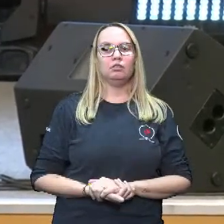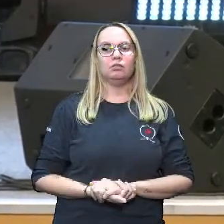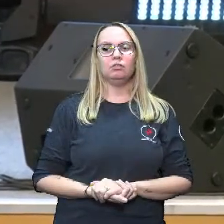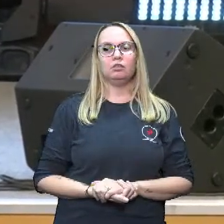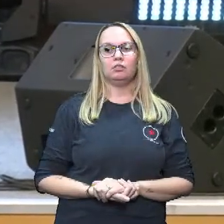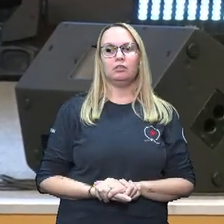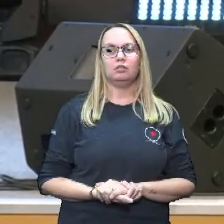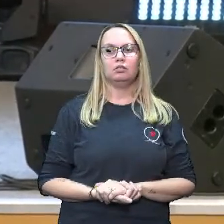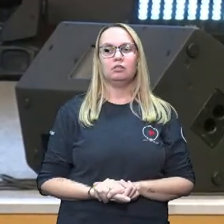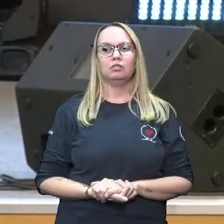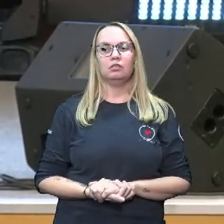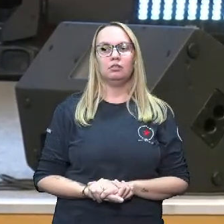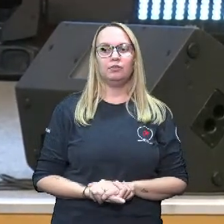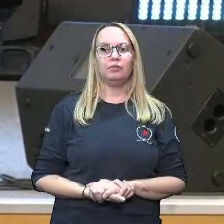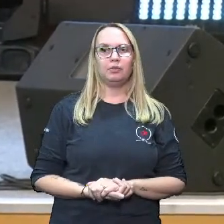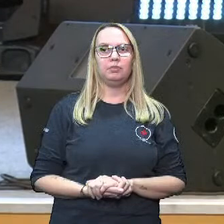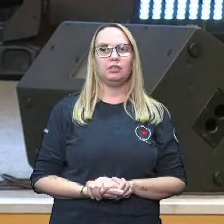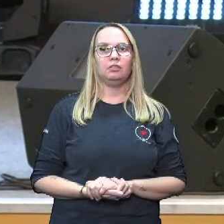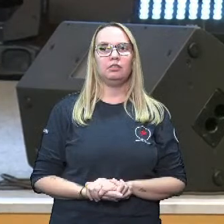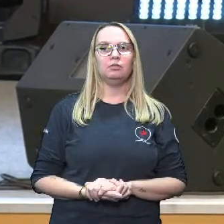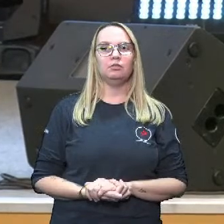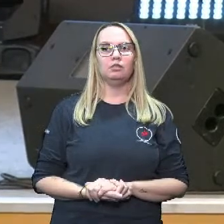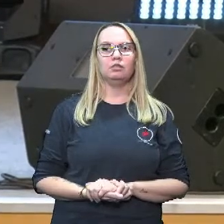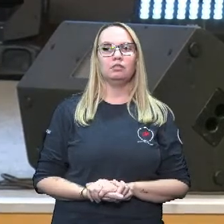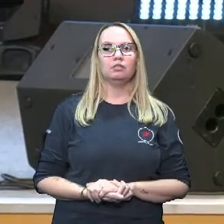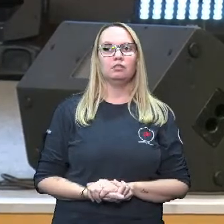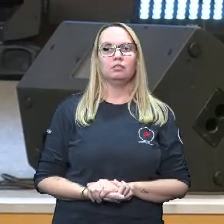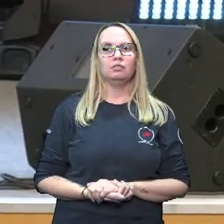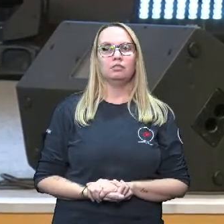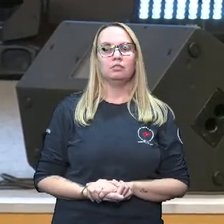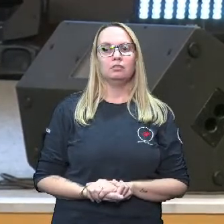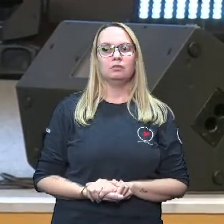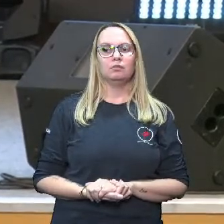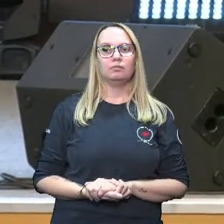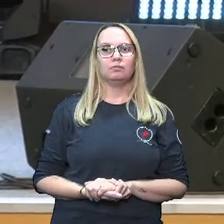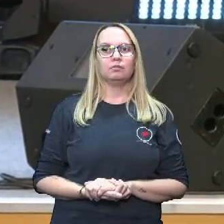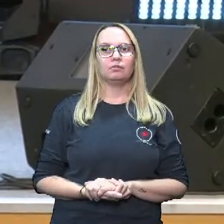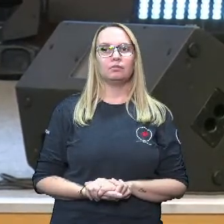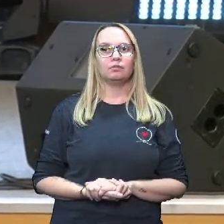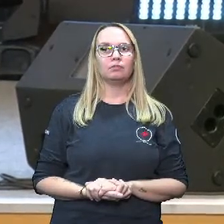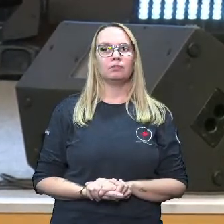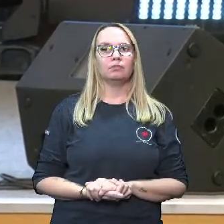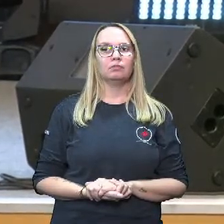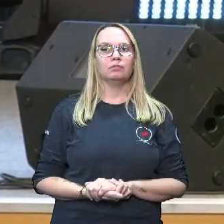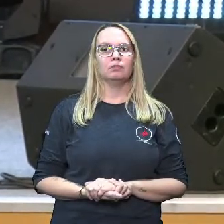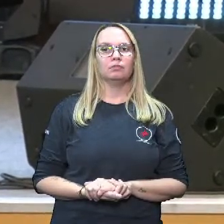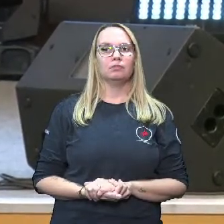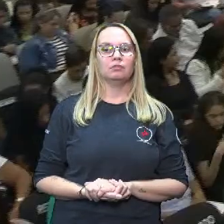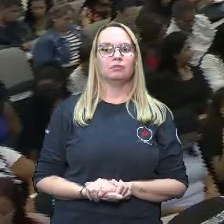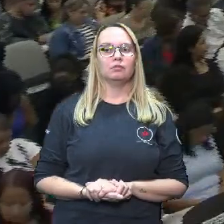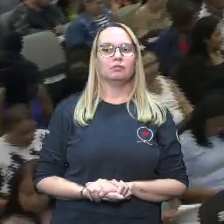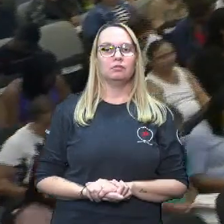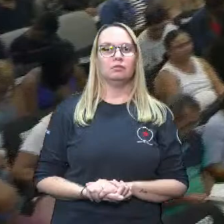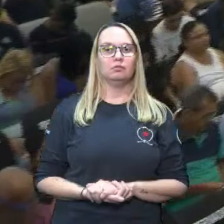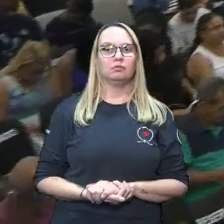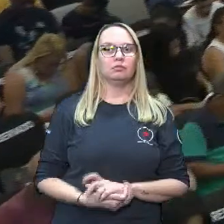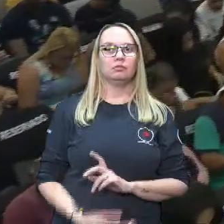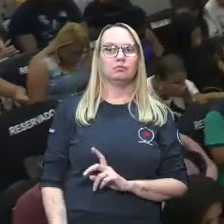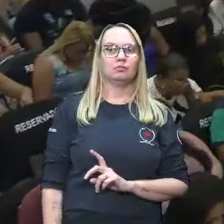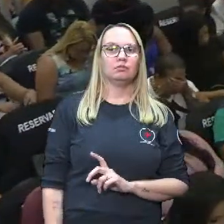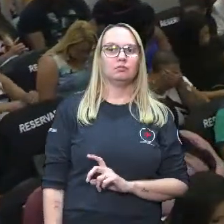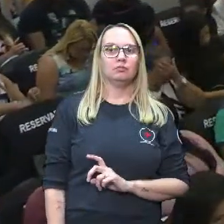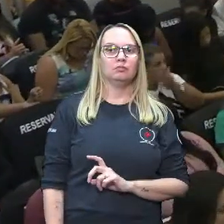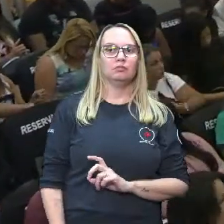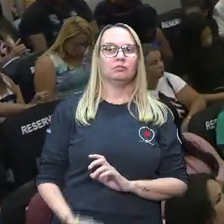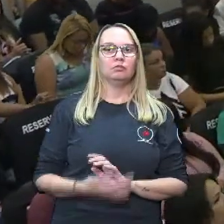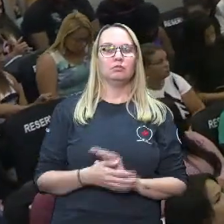número 5. Aí depois você marca aí com o seu marcador. E a gente vai ler João 21.